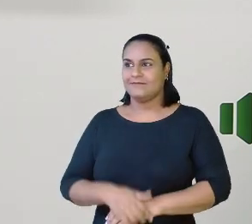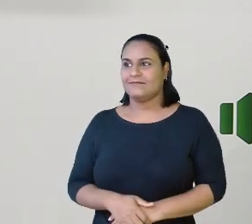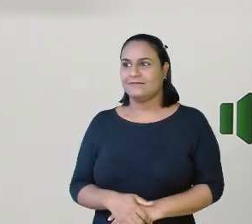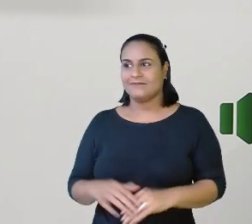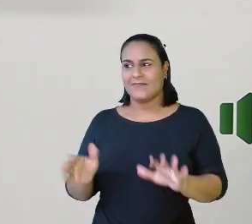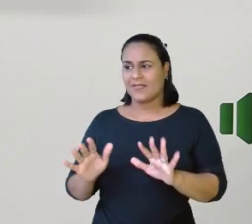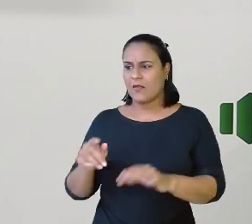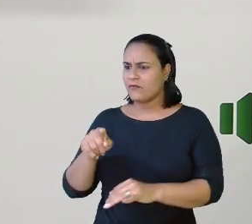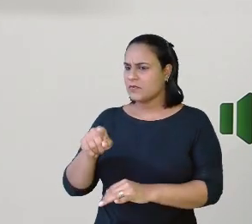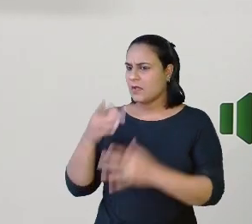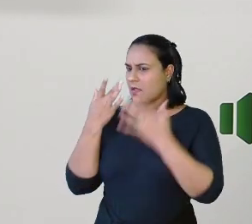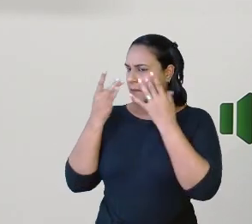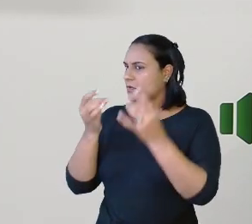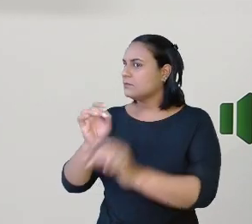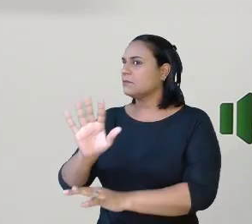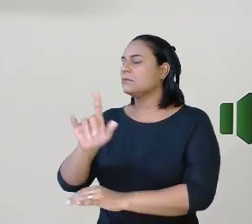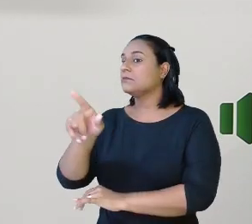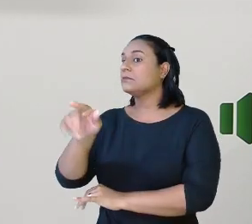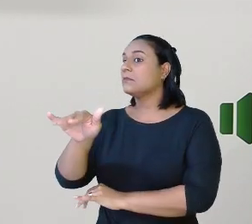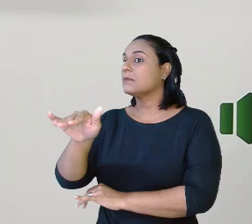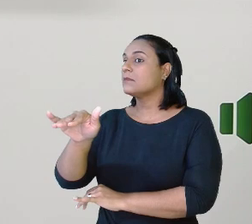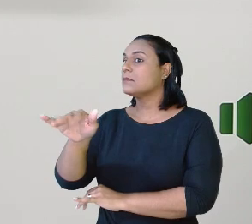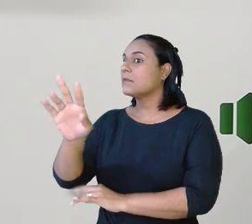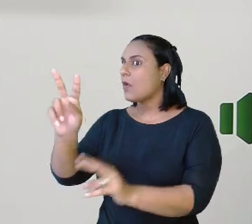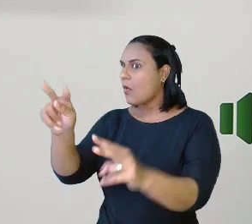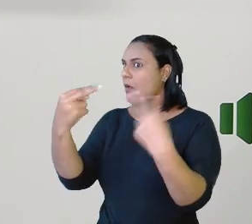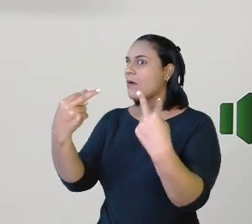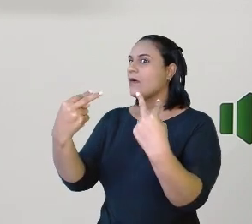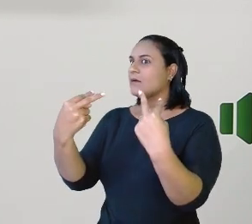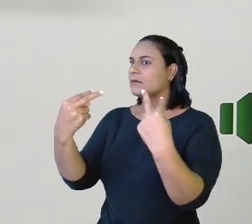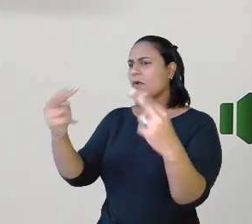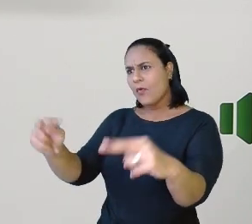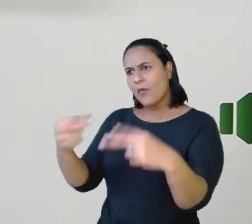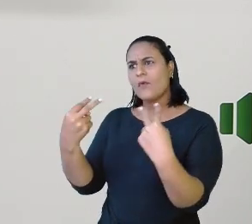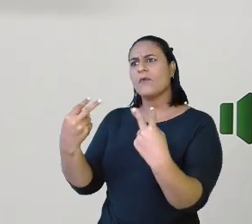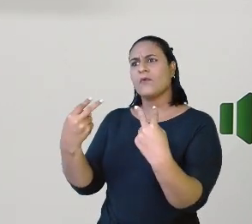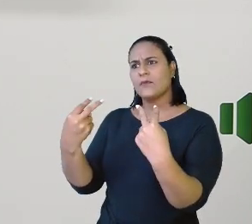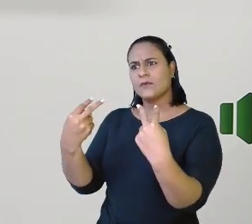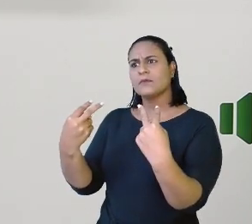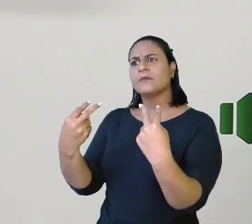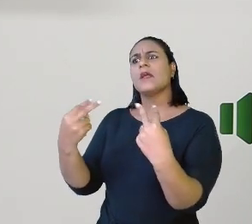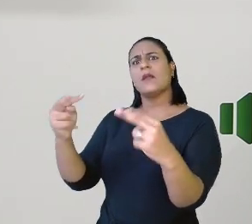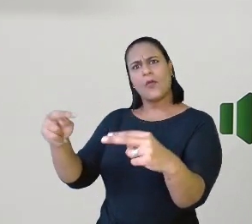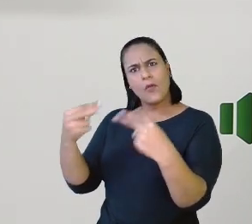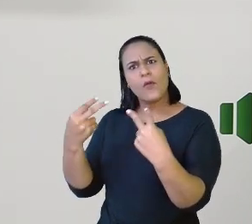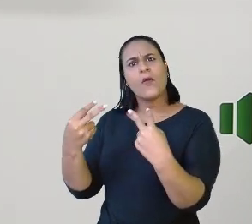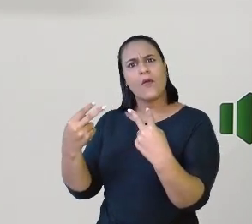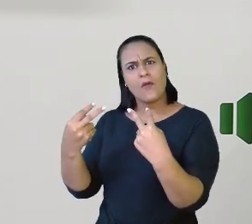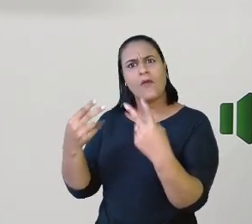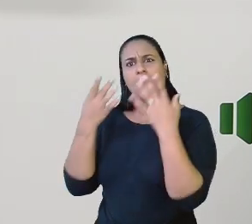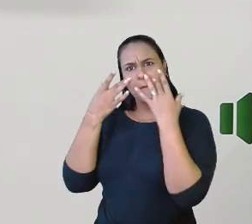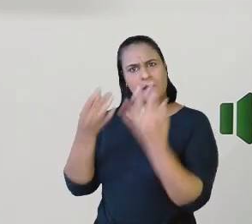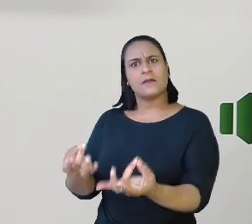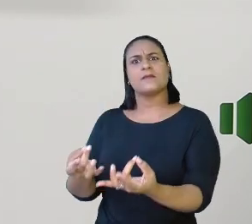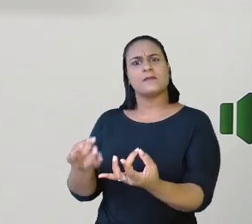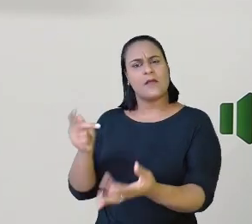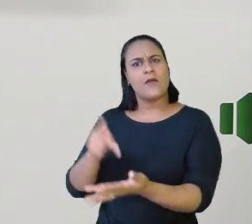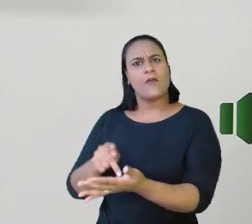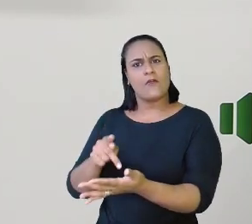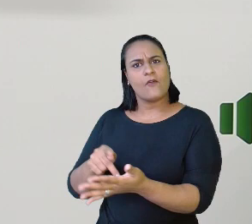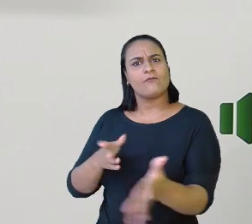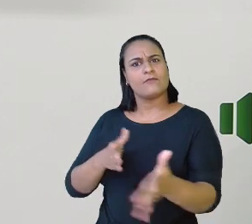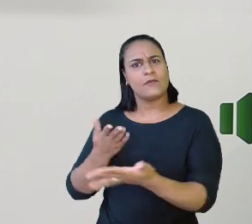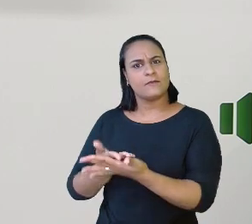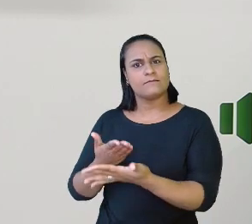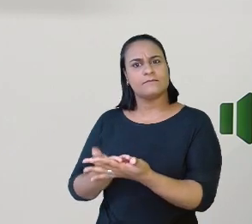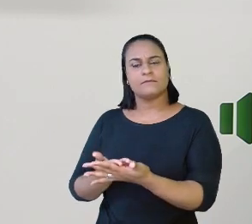Não, você não está prestando atenção. Olha para cá, isso, olha para mim, isso, olha para aqui. Presta atenção aqui na aula.